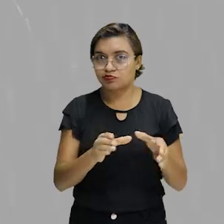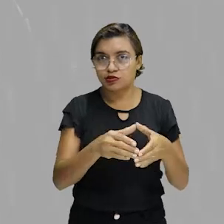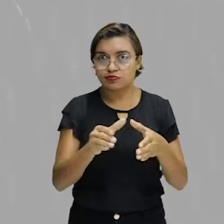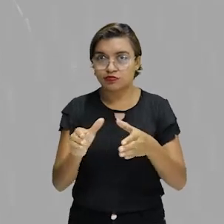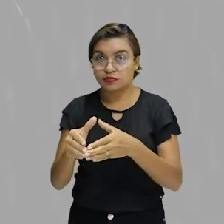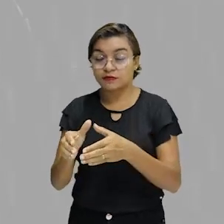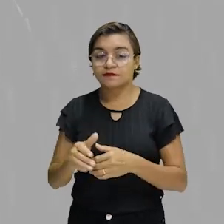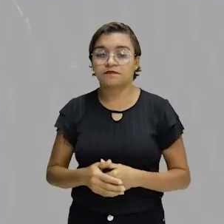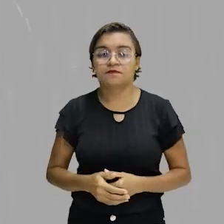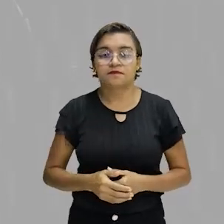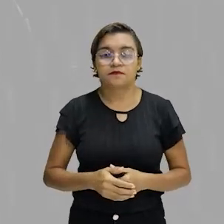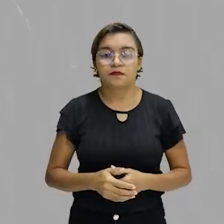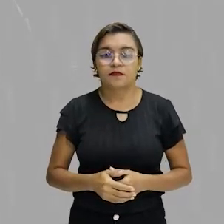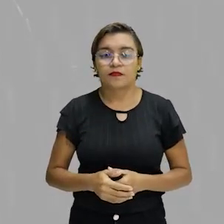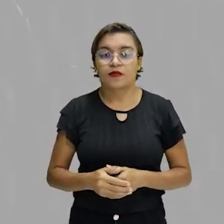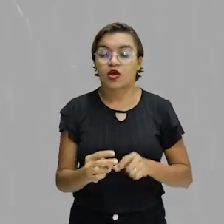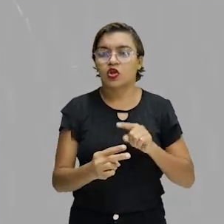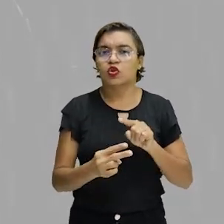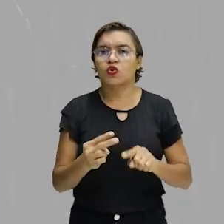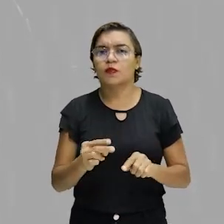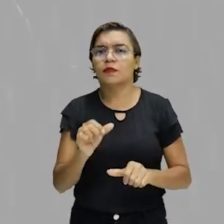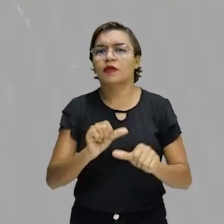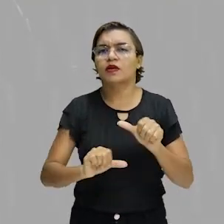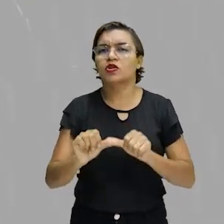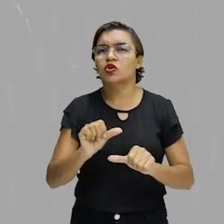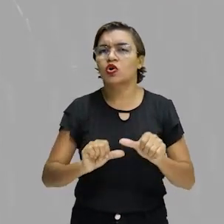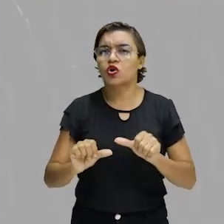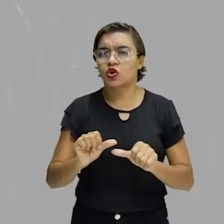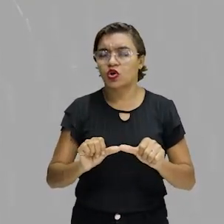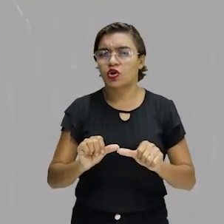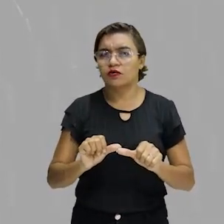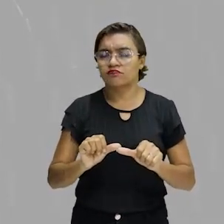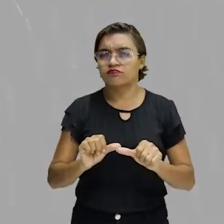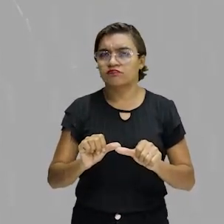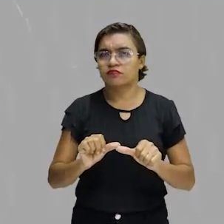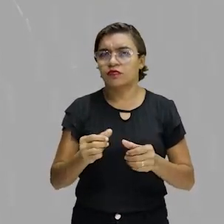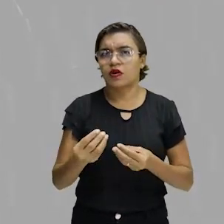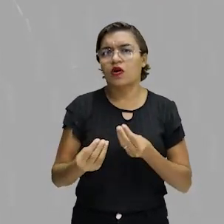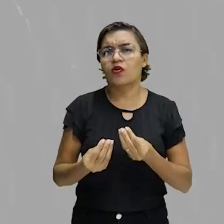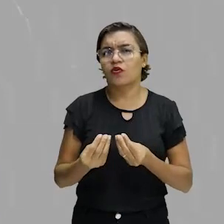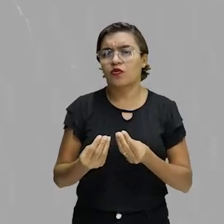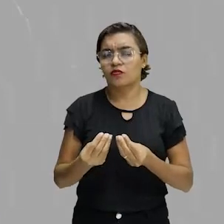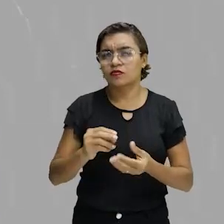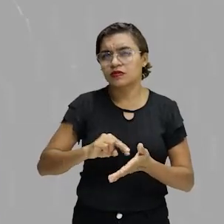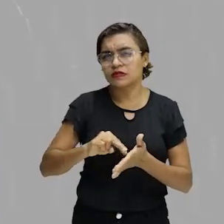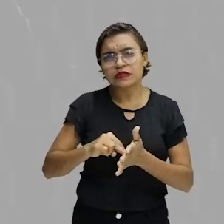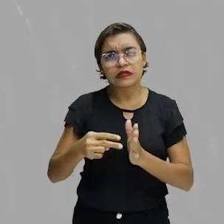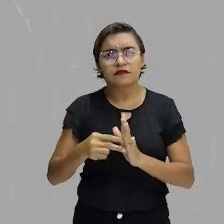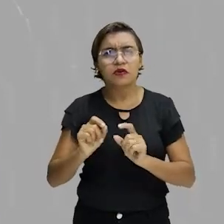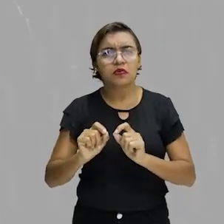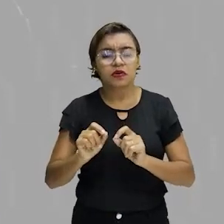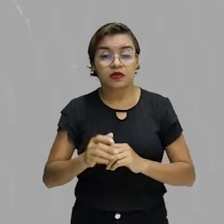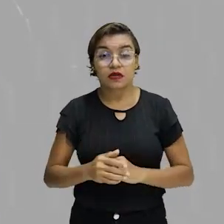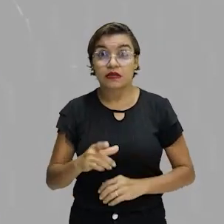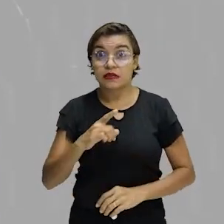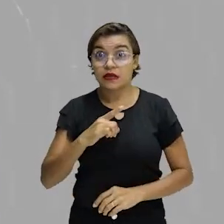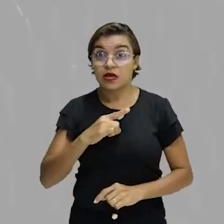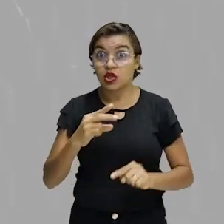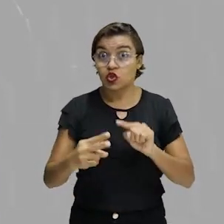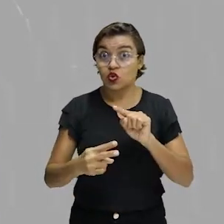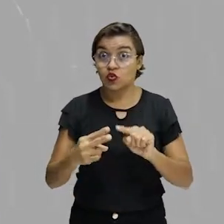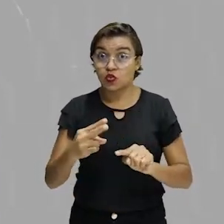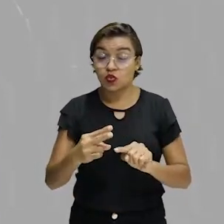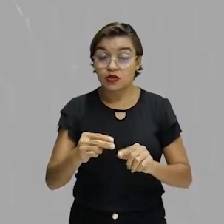o que é uma reação de dupla troca turma o nome ele é já bem sugestivo né irá acontecer duas trocas né